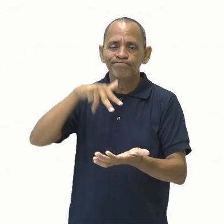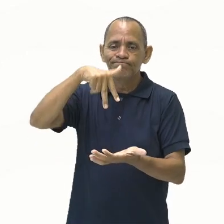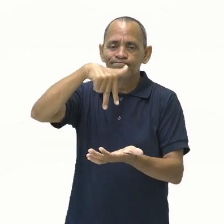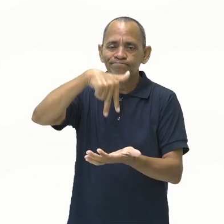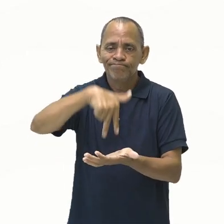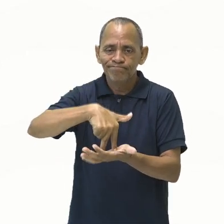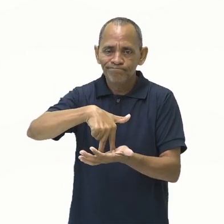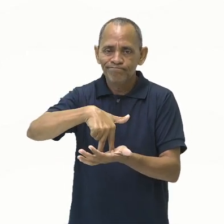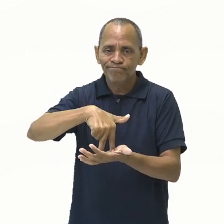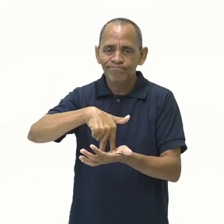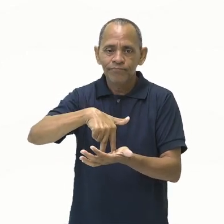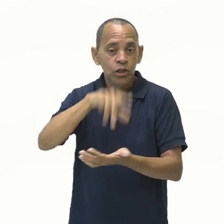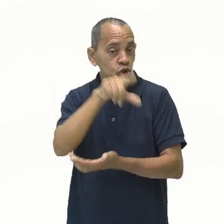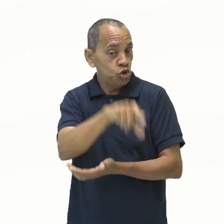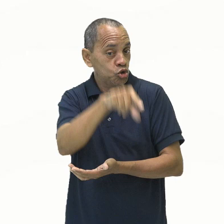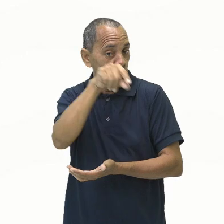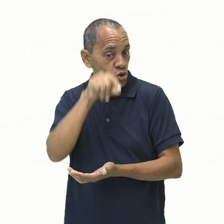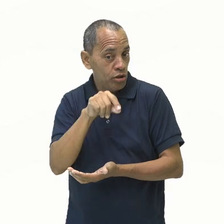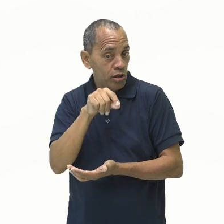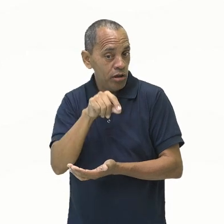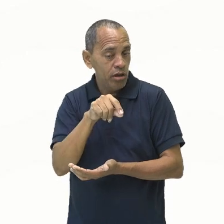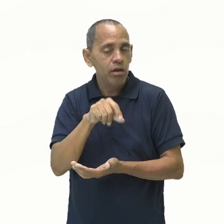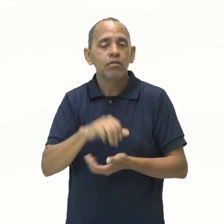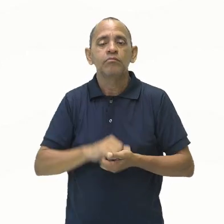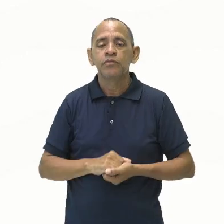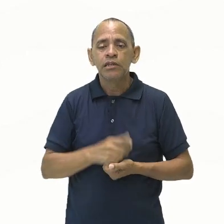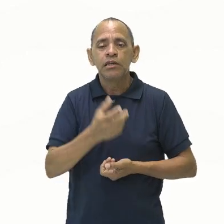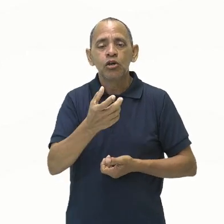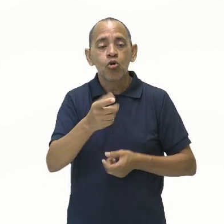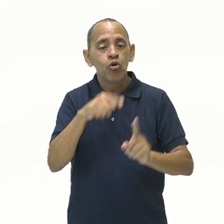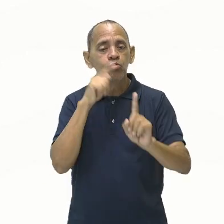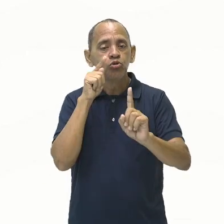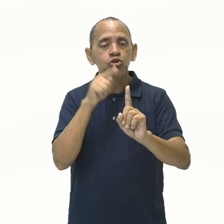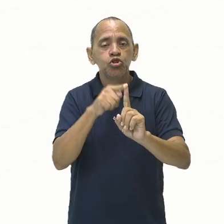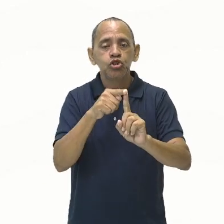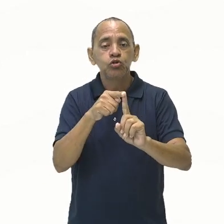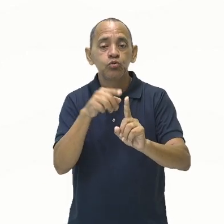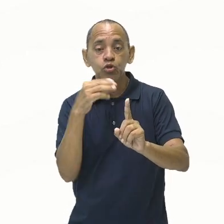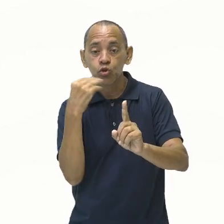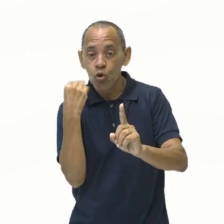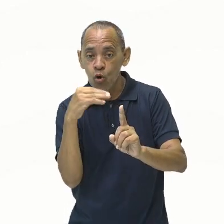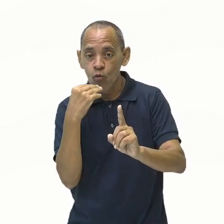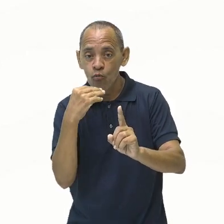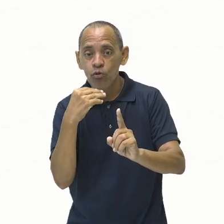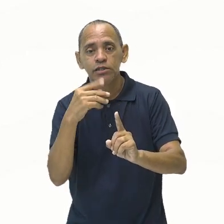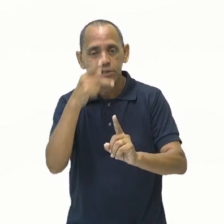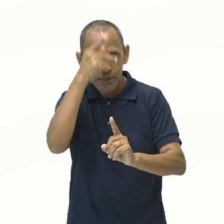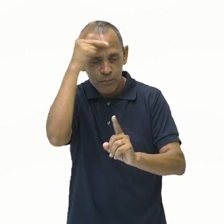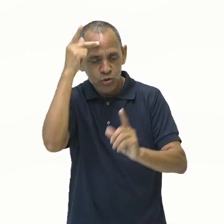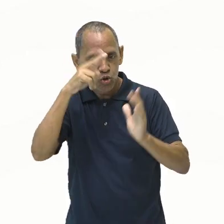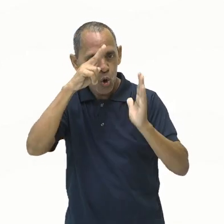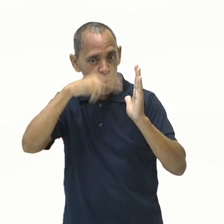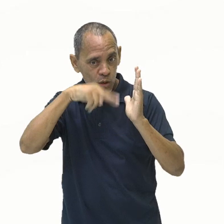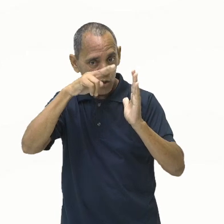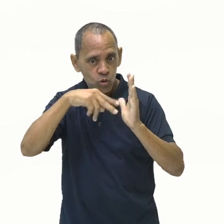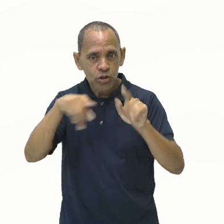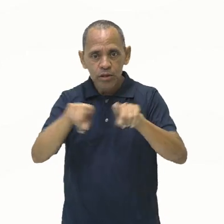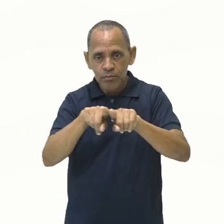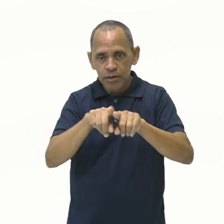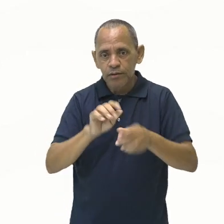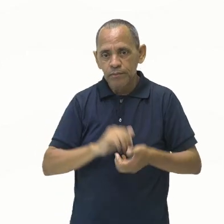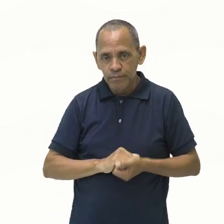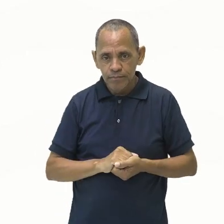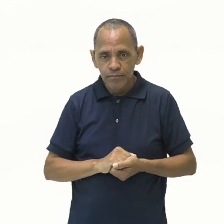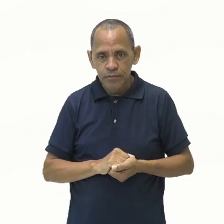posicionar-se, né, a fim de convencer o seu leitor. Então, quando eu só disserto, eu não preciso, né, não tenho a intenção